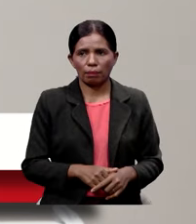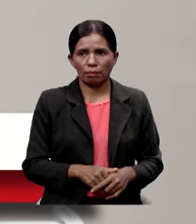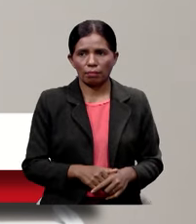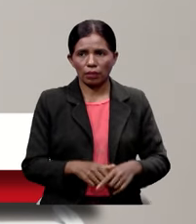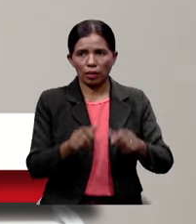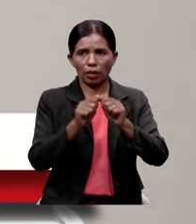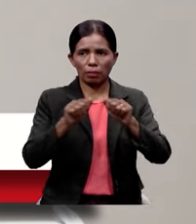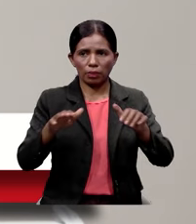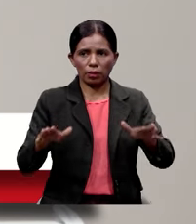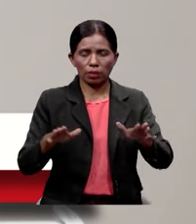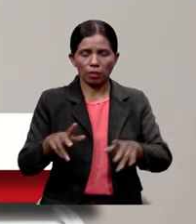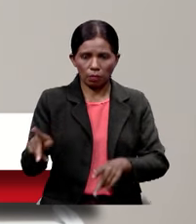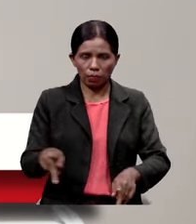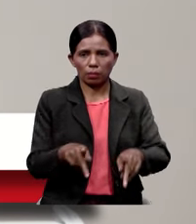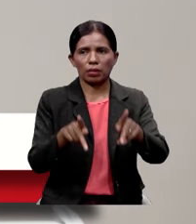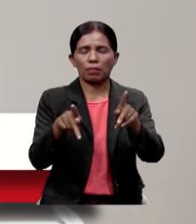administração pública,